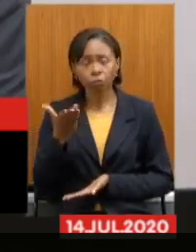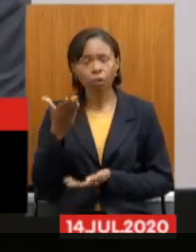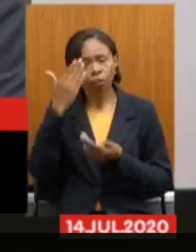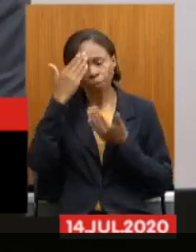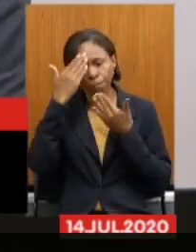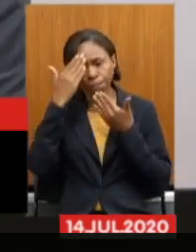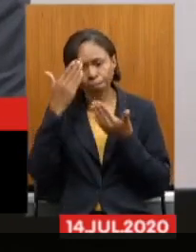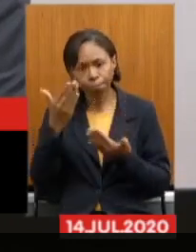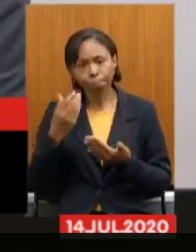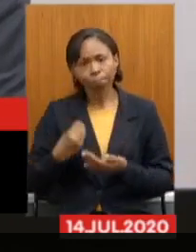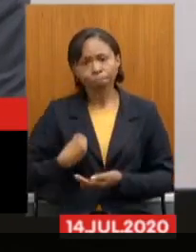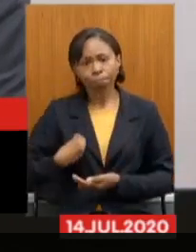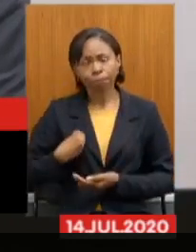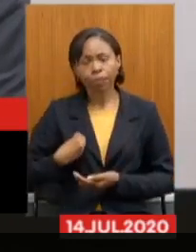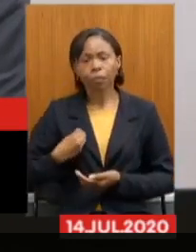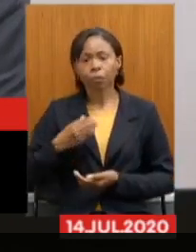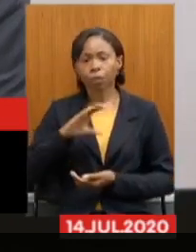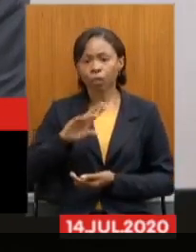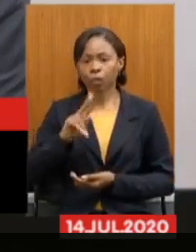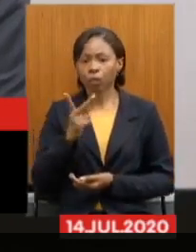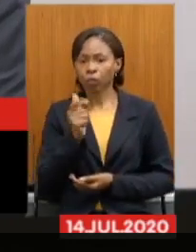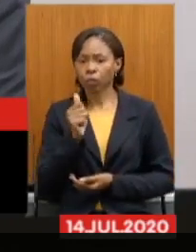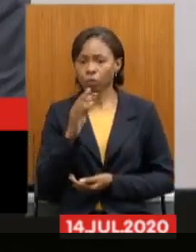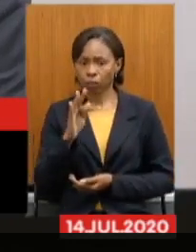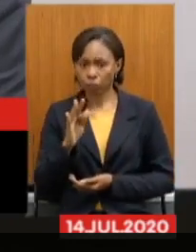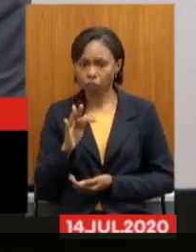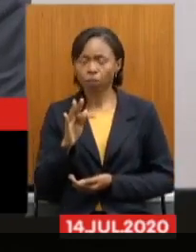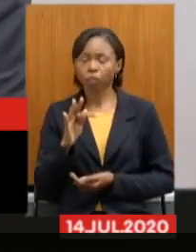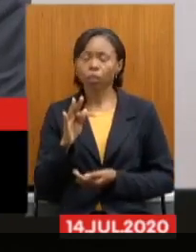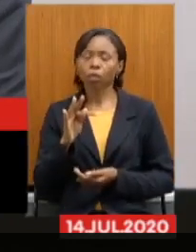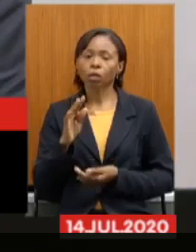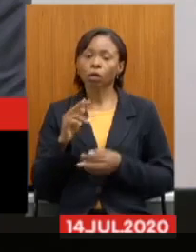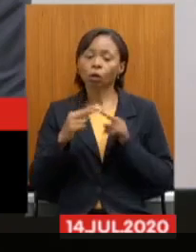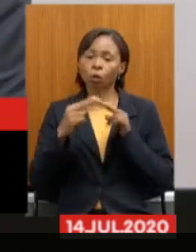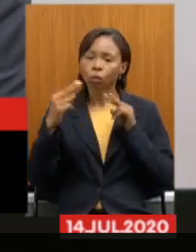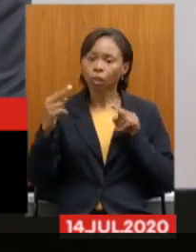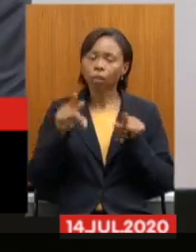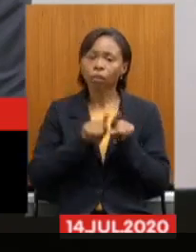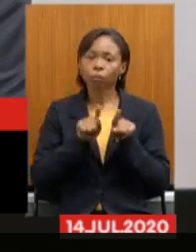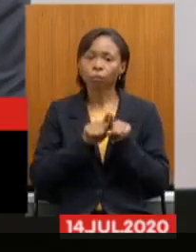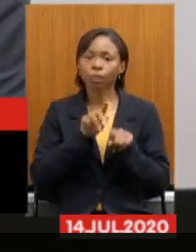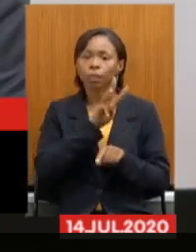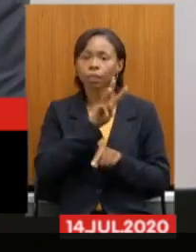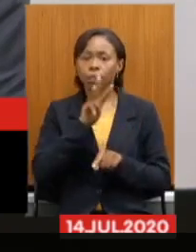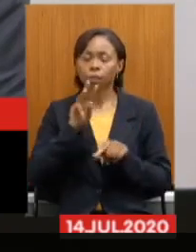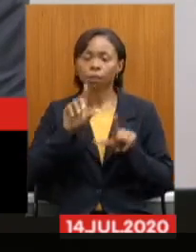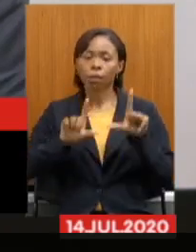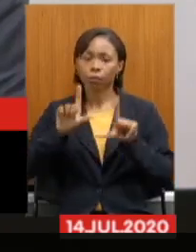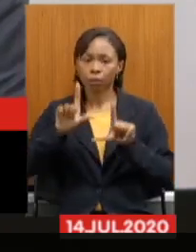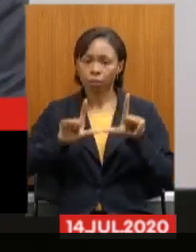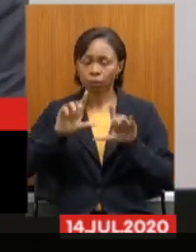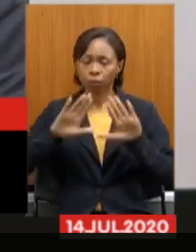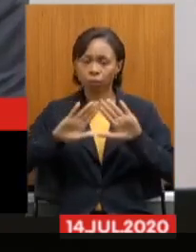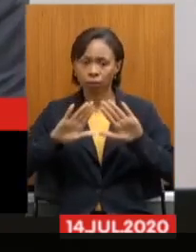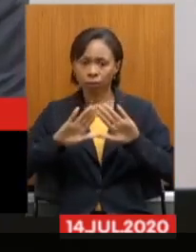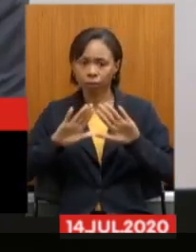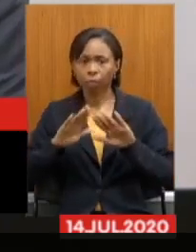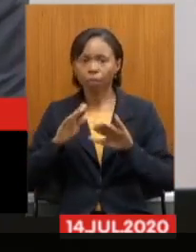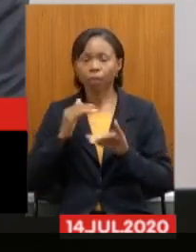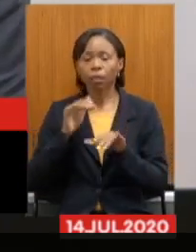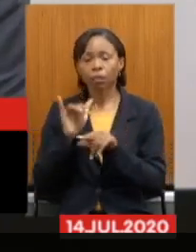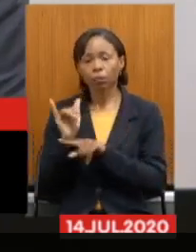agradecer àqueles que participaram pelo chat online, pelo canal da TV Assembleia e também pelo canal da Assembleia